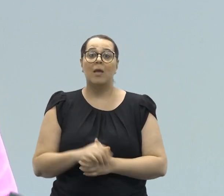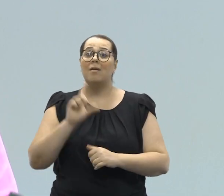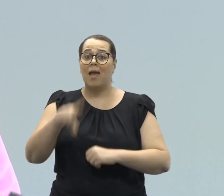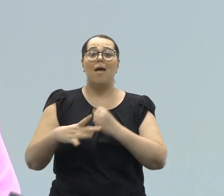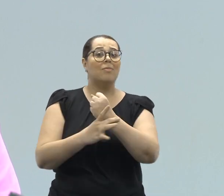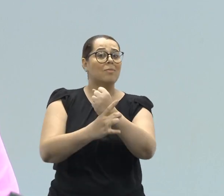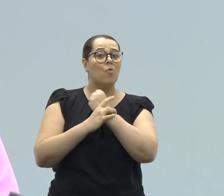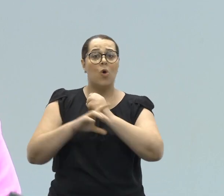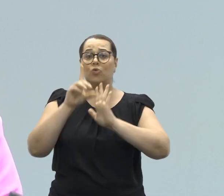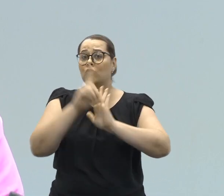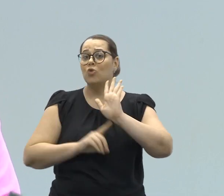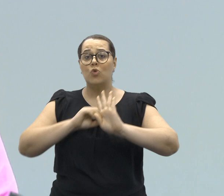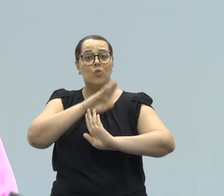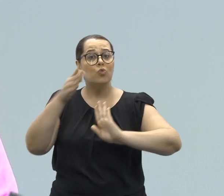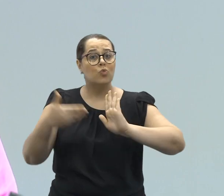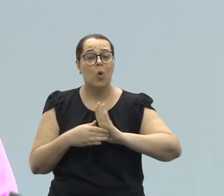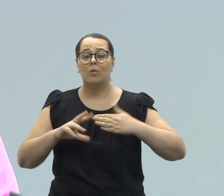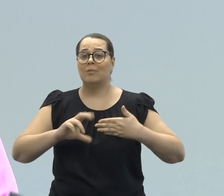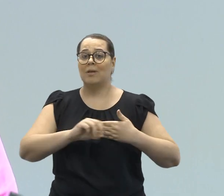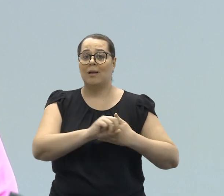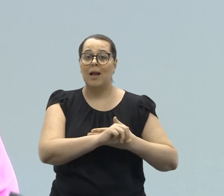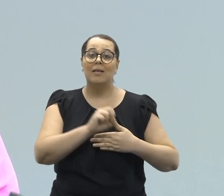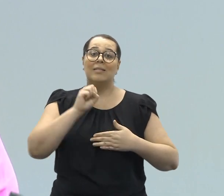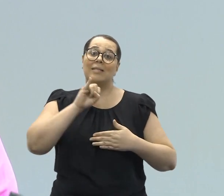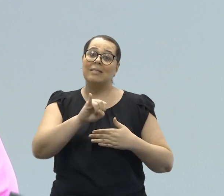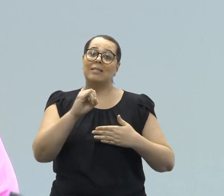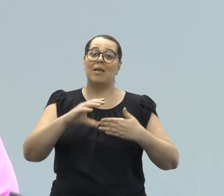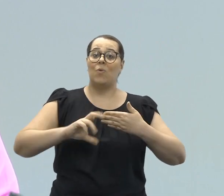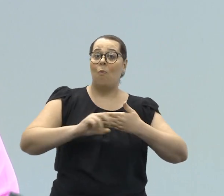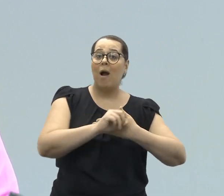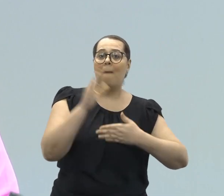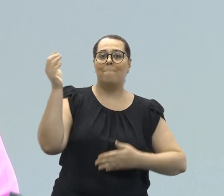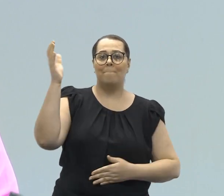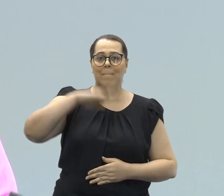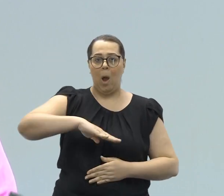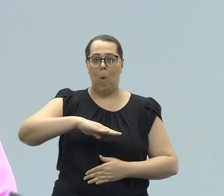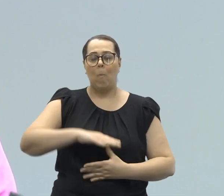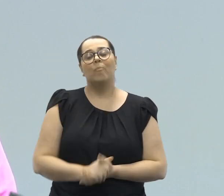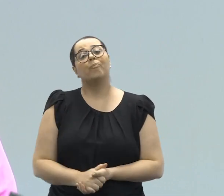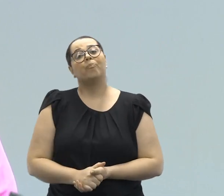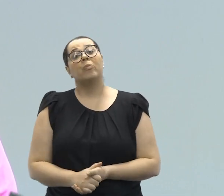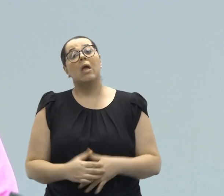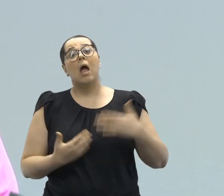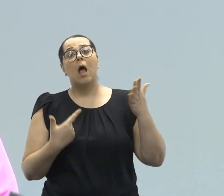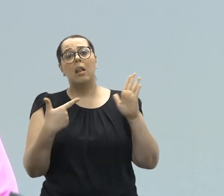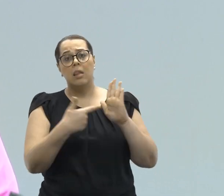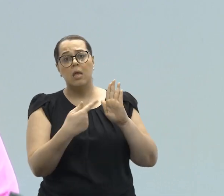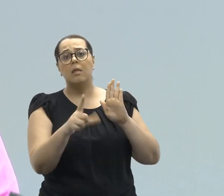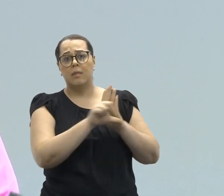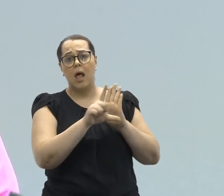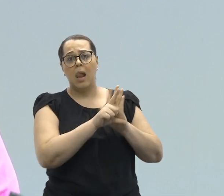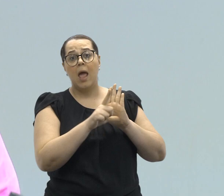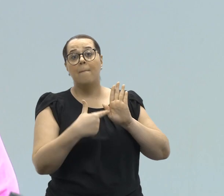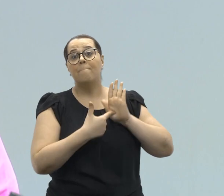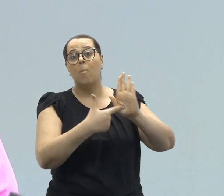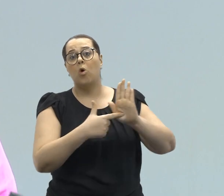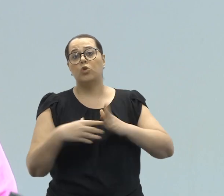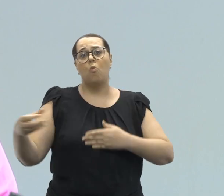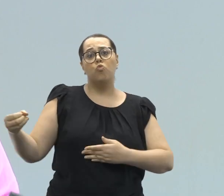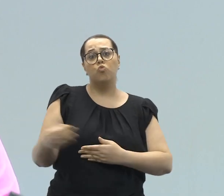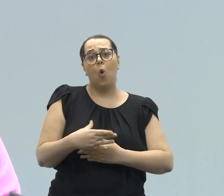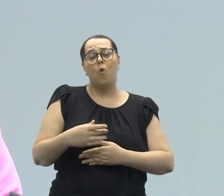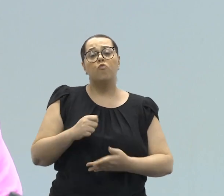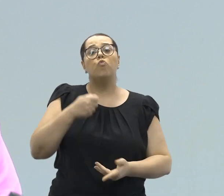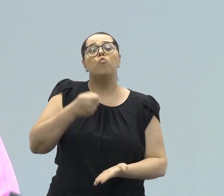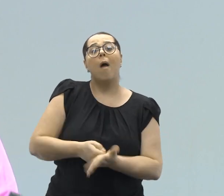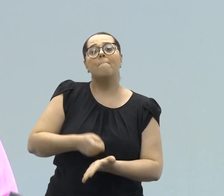que tenham neoplasia maligna, né? Na verdade, também essa lei traz uma inovação que é